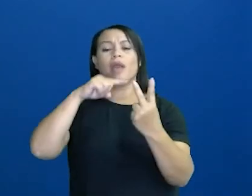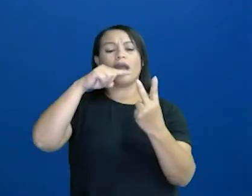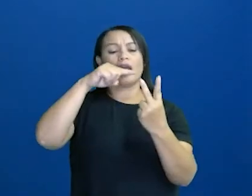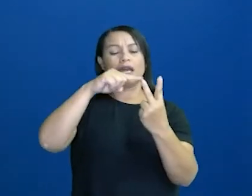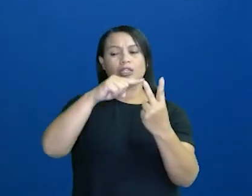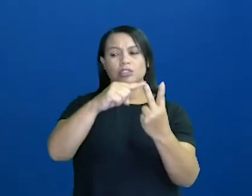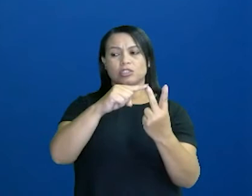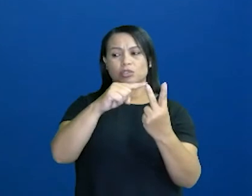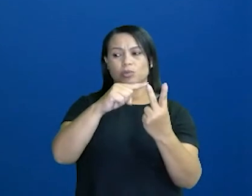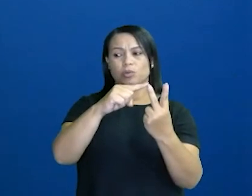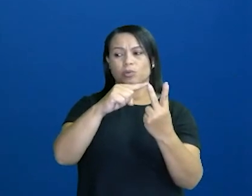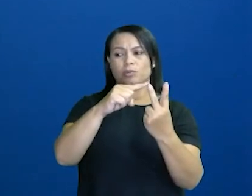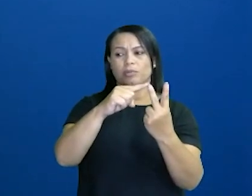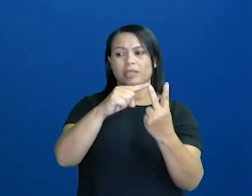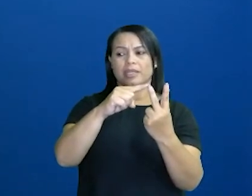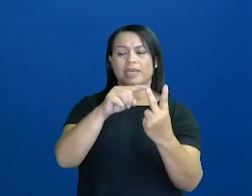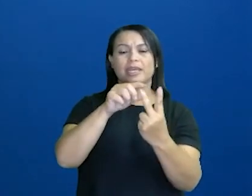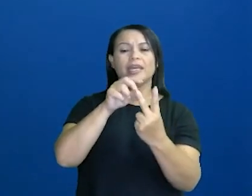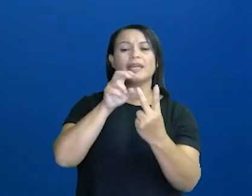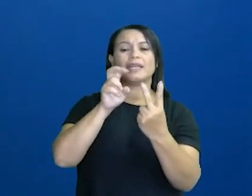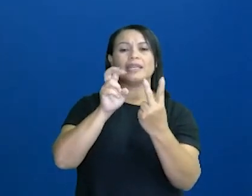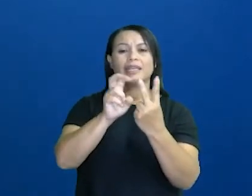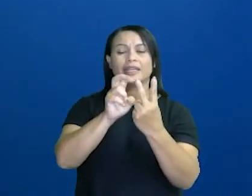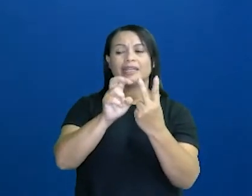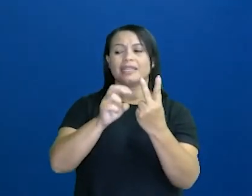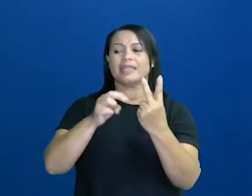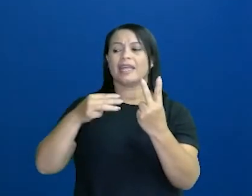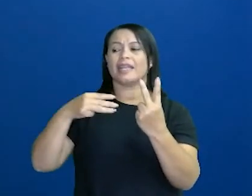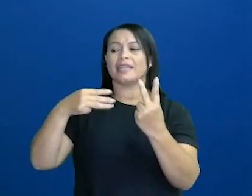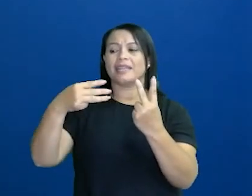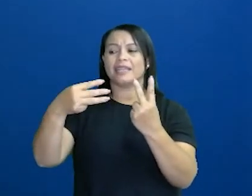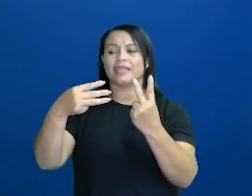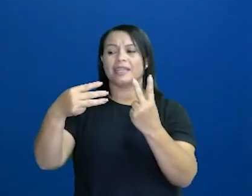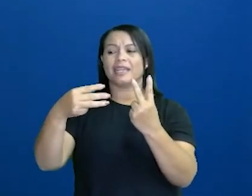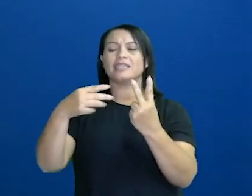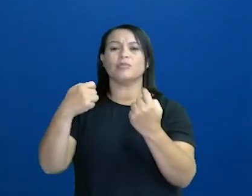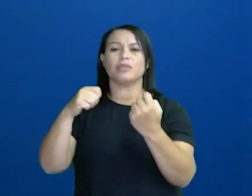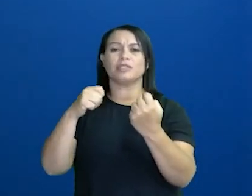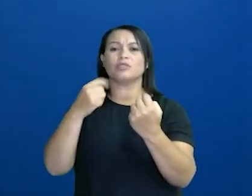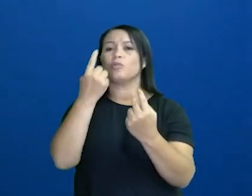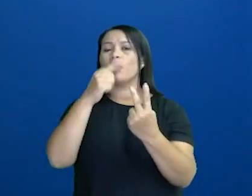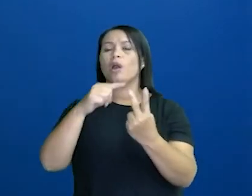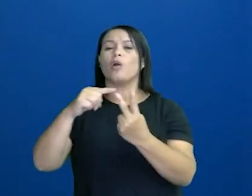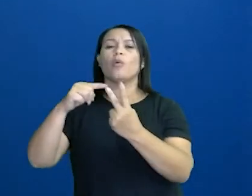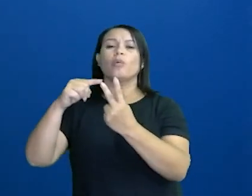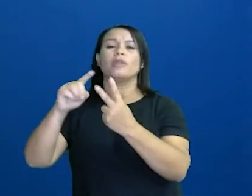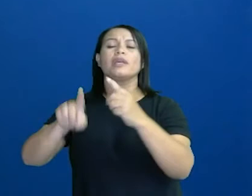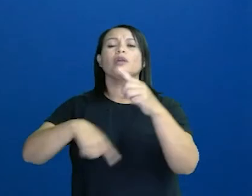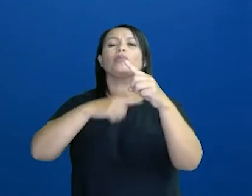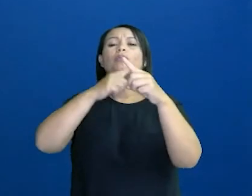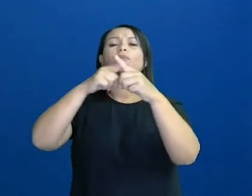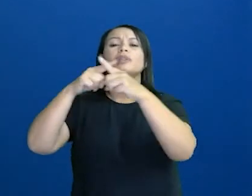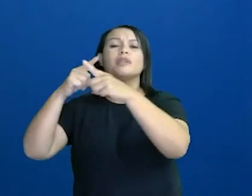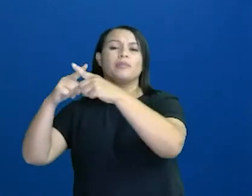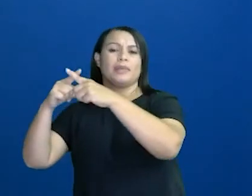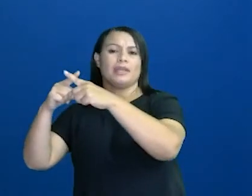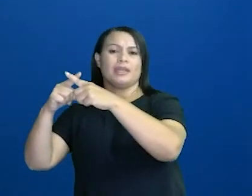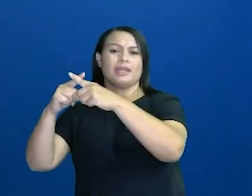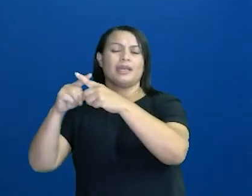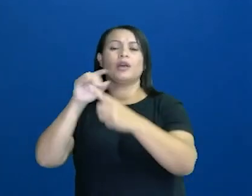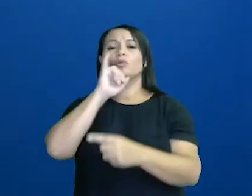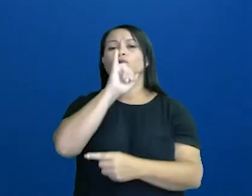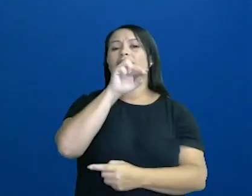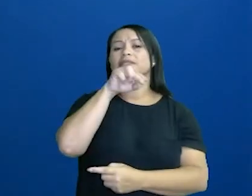da raiz quinta de três eu faço uma única Raiz e multiplico